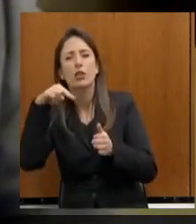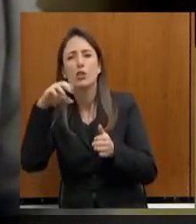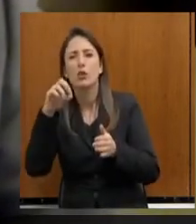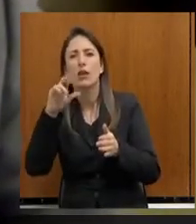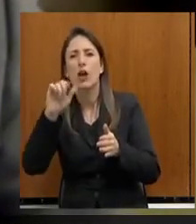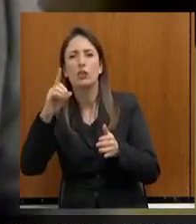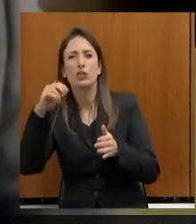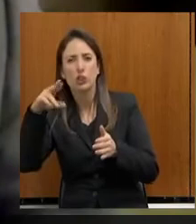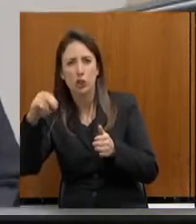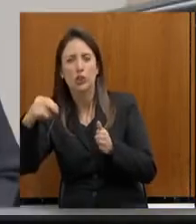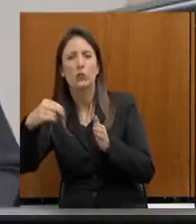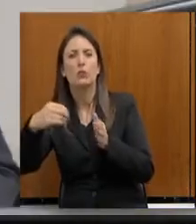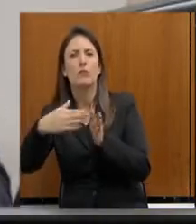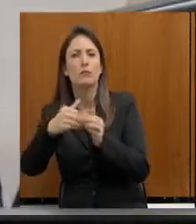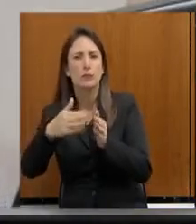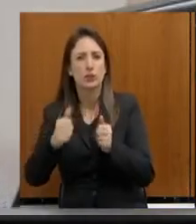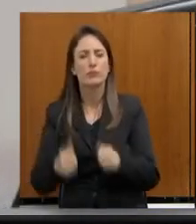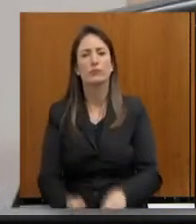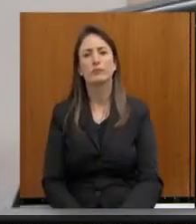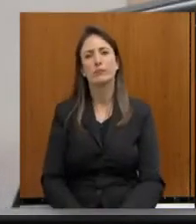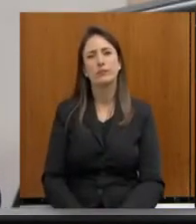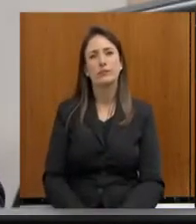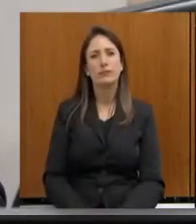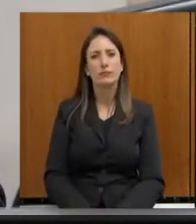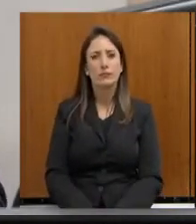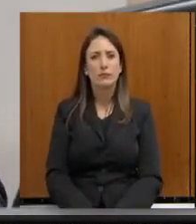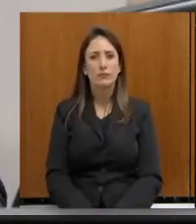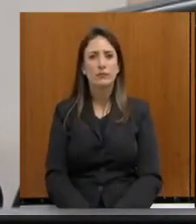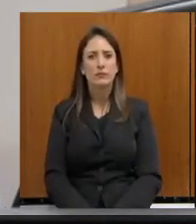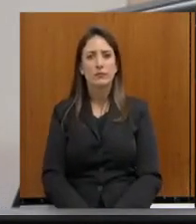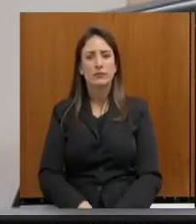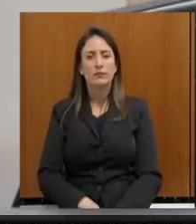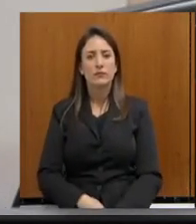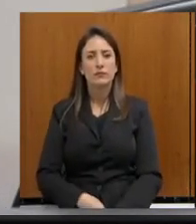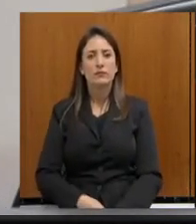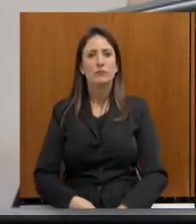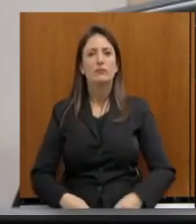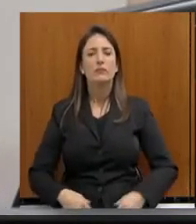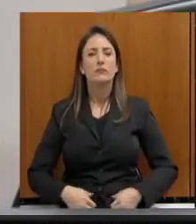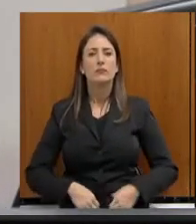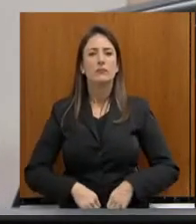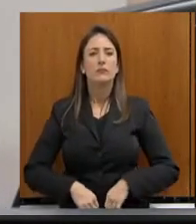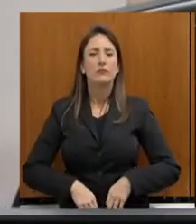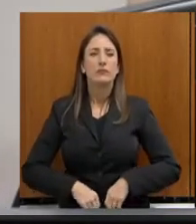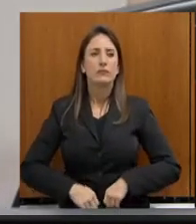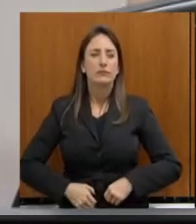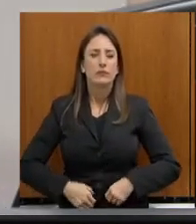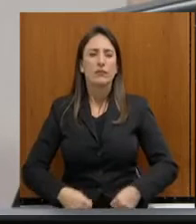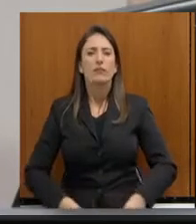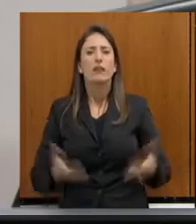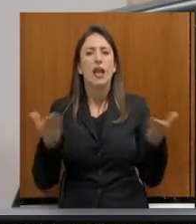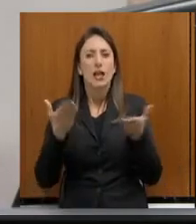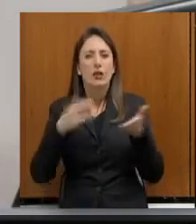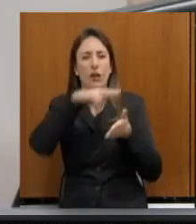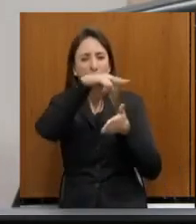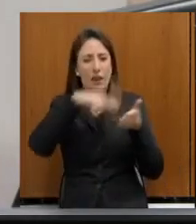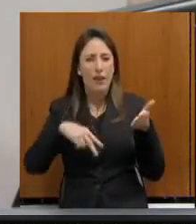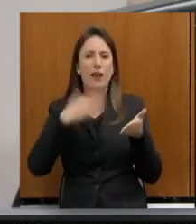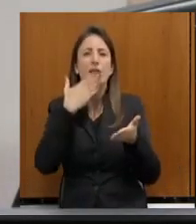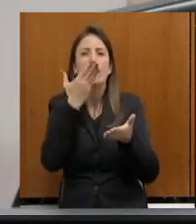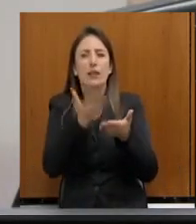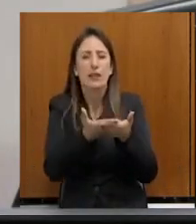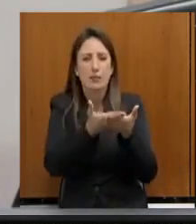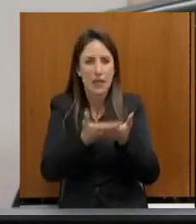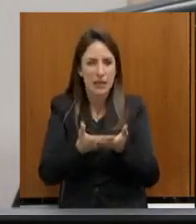presidência ao de Tecnologia em eu faria leitura dos requerimentos Solicito